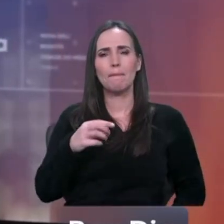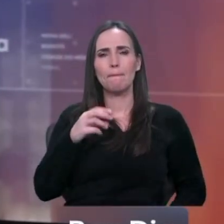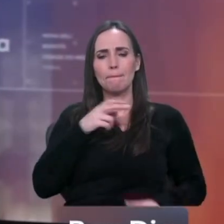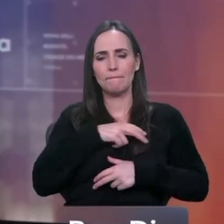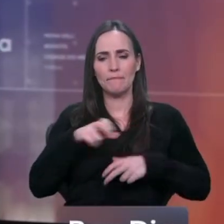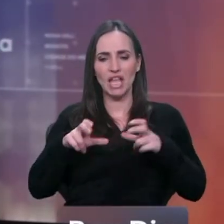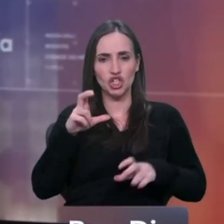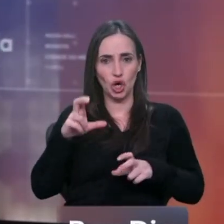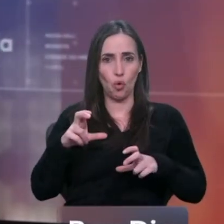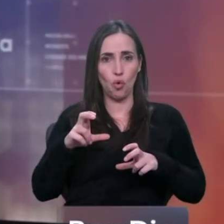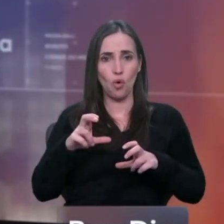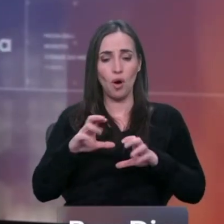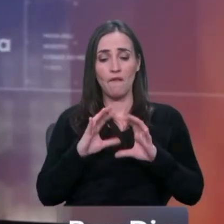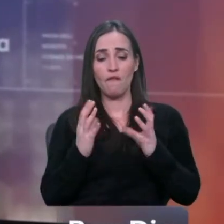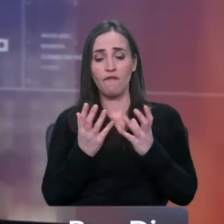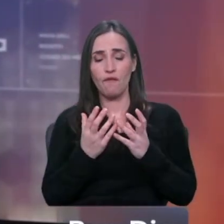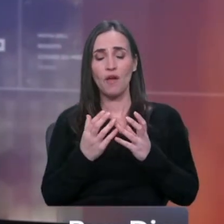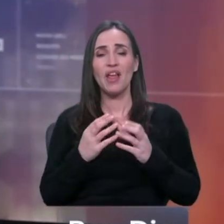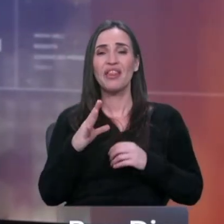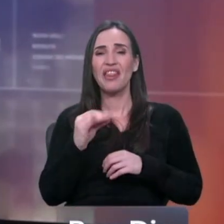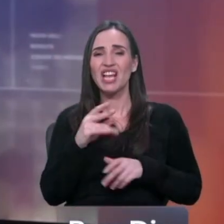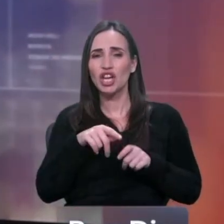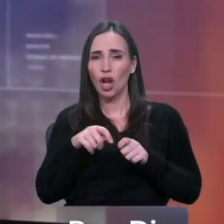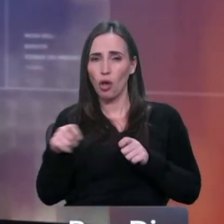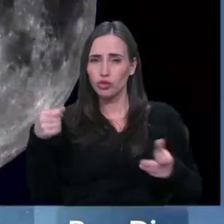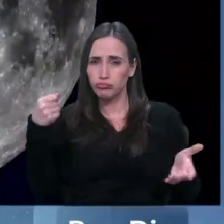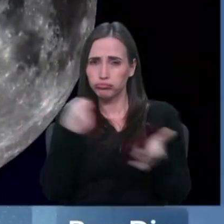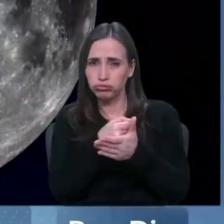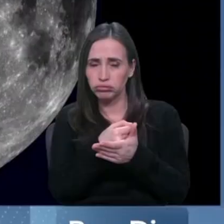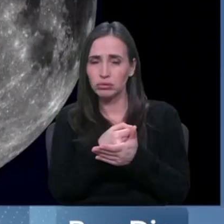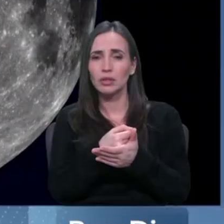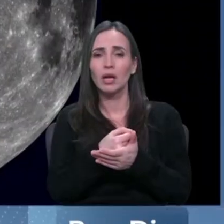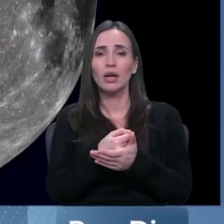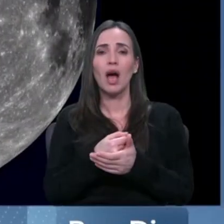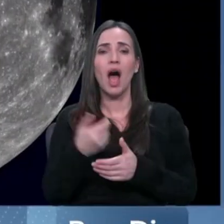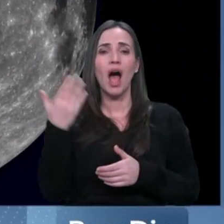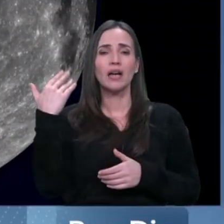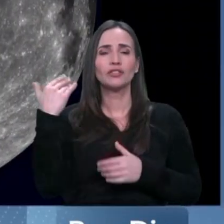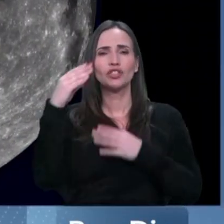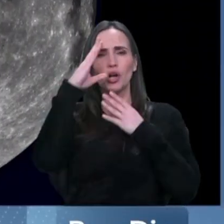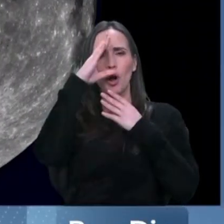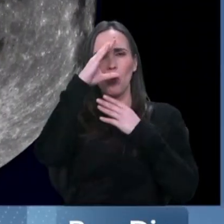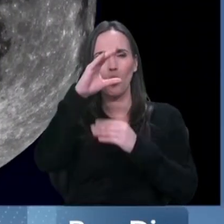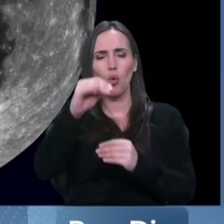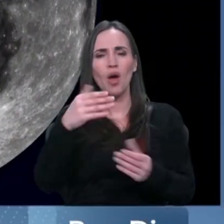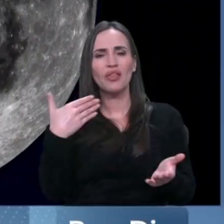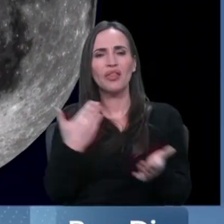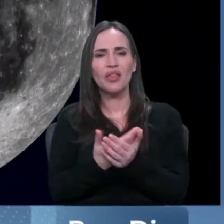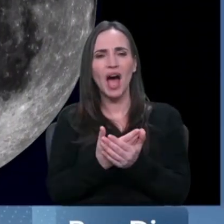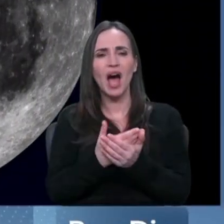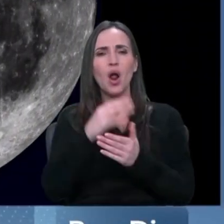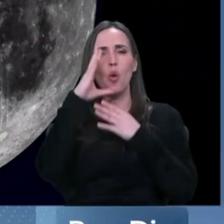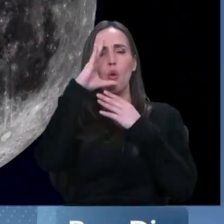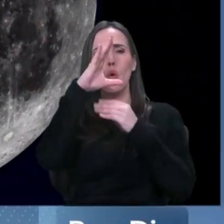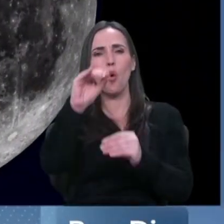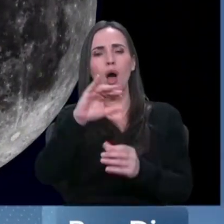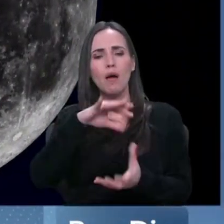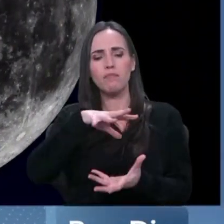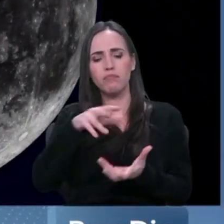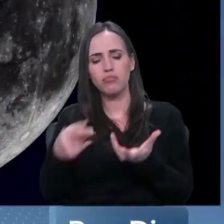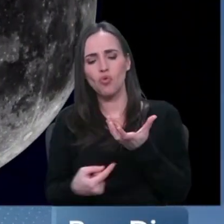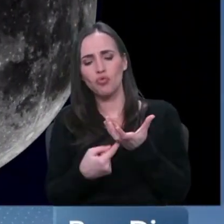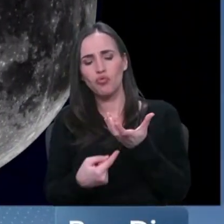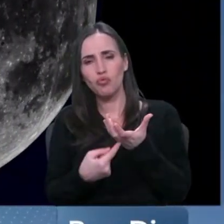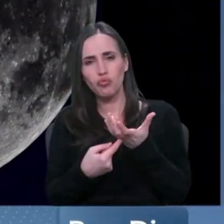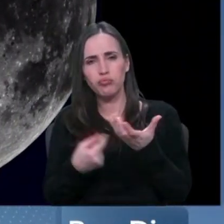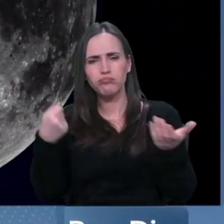O impacto que a Lua sofreu no início, estamos a falar do impacto que criou uma bacia perto do Polo Sul da Lua, foi um impacto criado por um